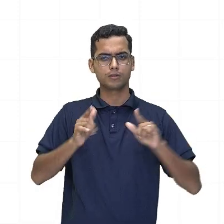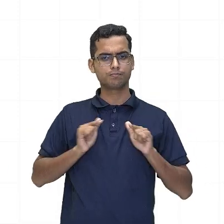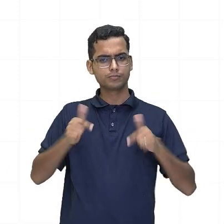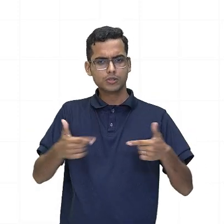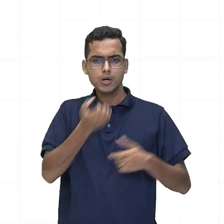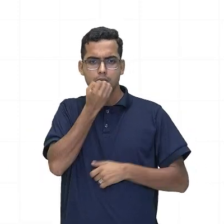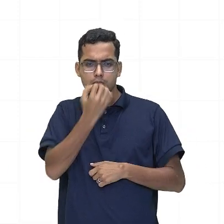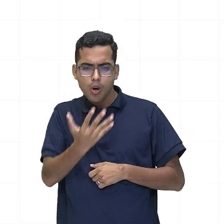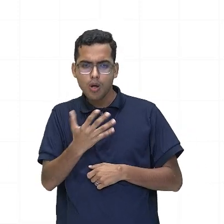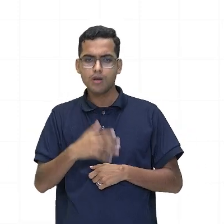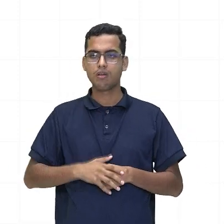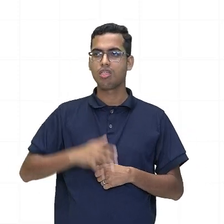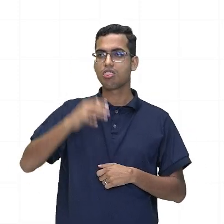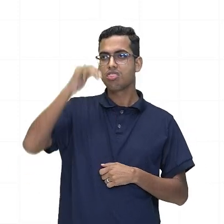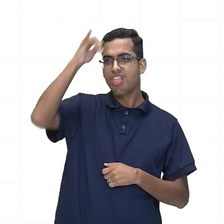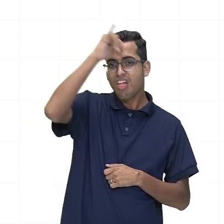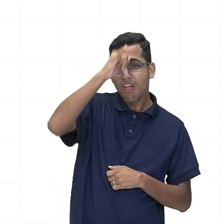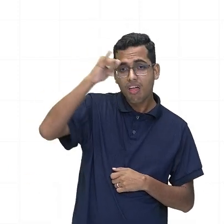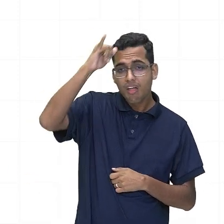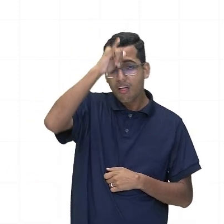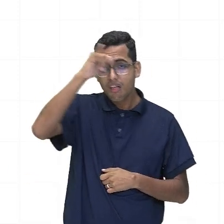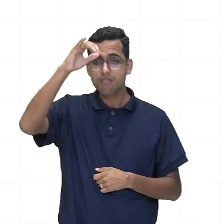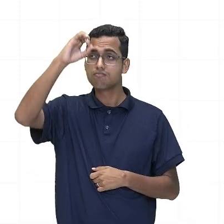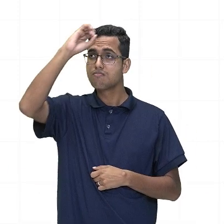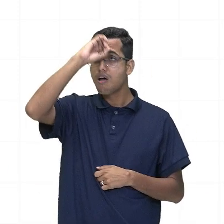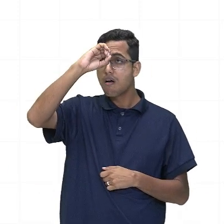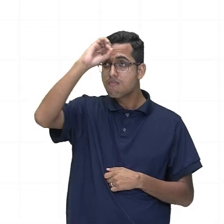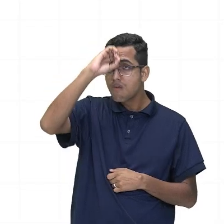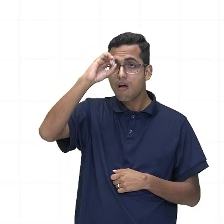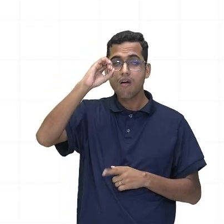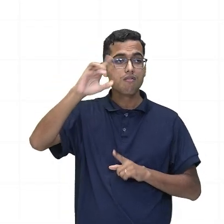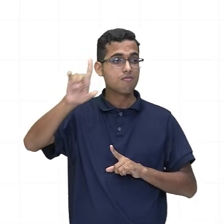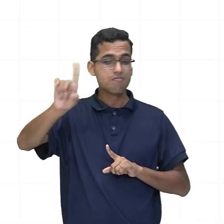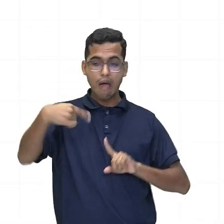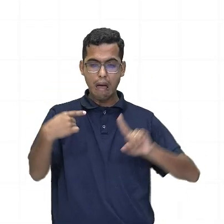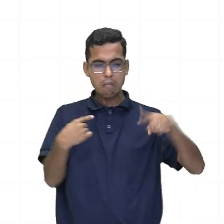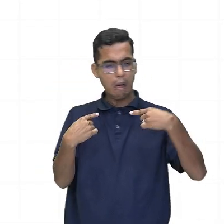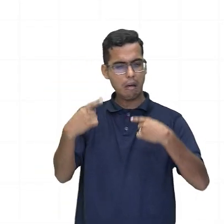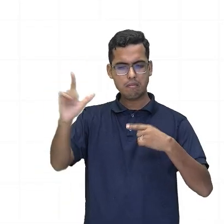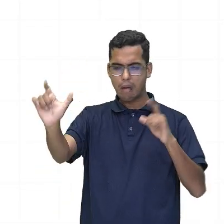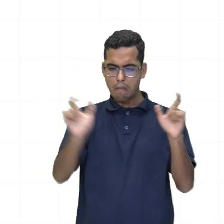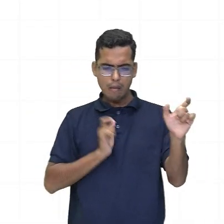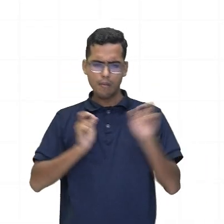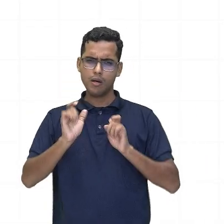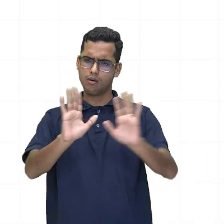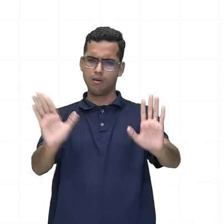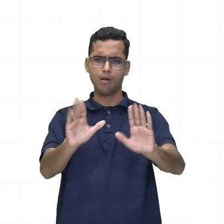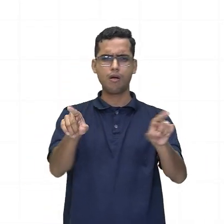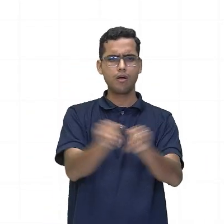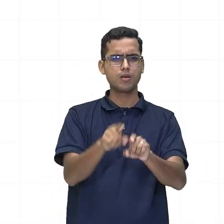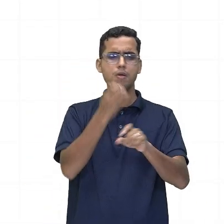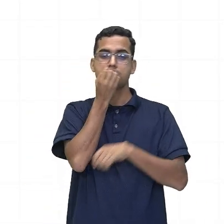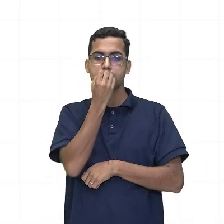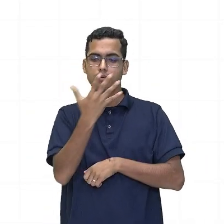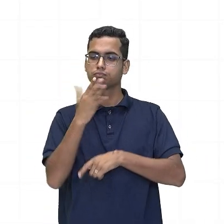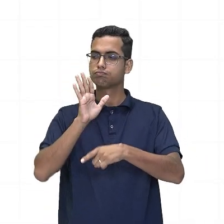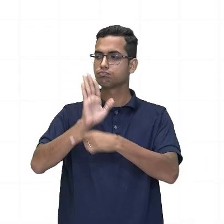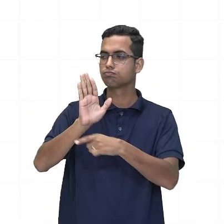ser bobinho, deixar as pessoas nos tratarem de qualquer jeito, mas ser bom, ser bondoso com as pessoas.